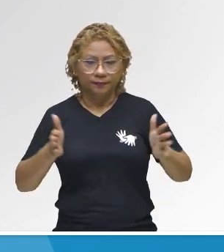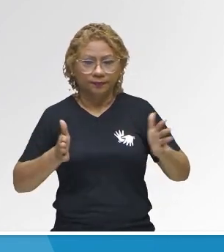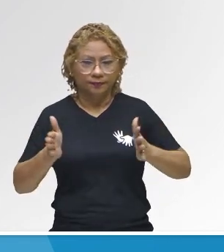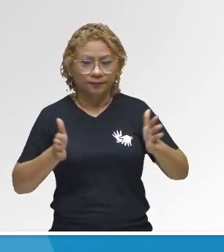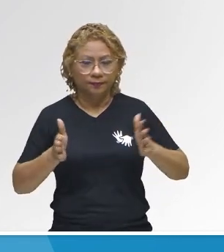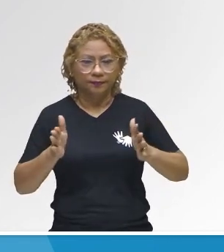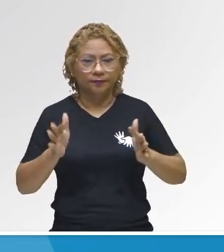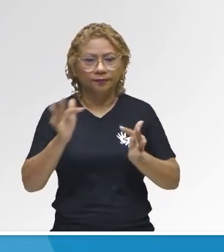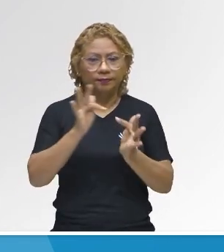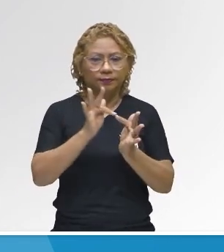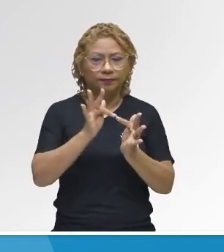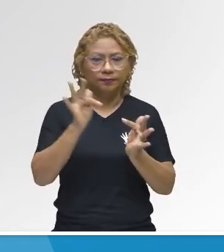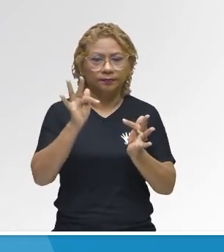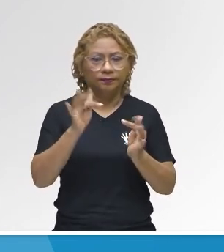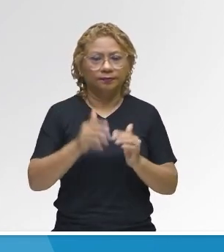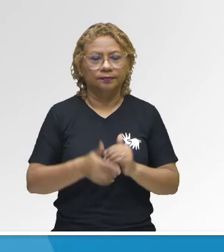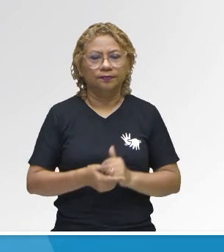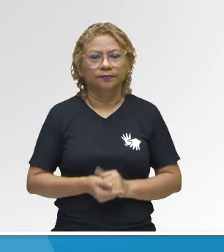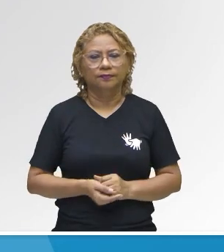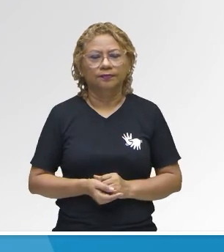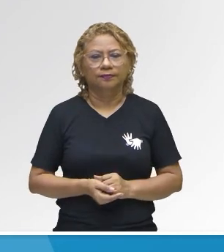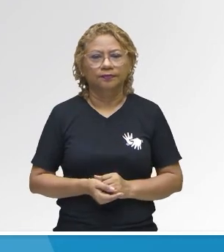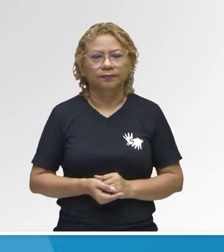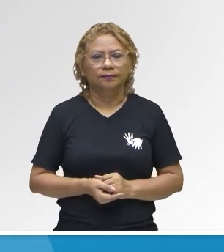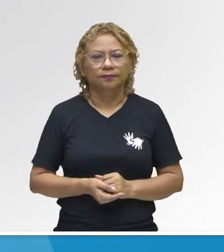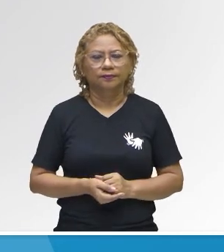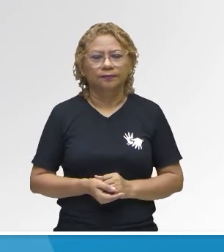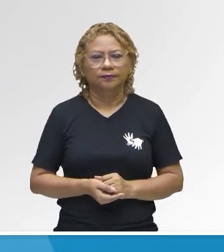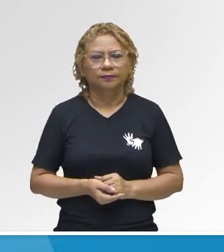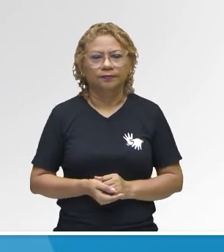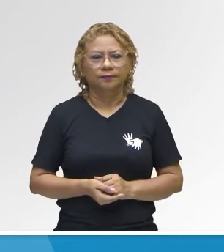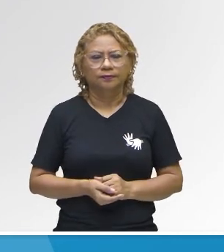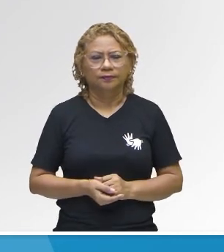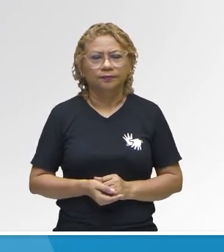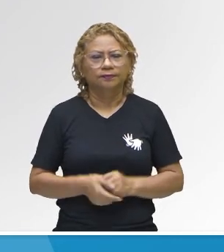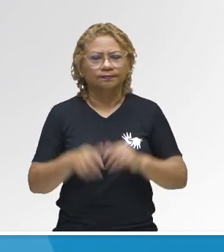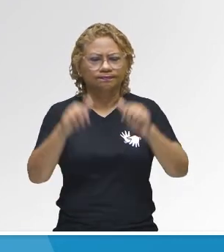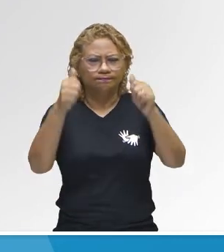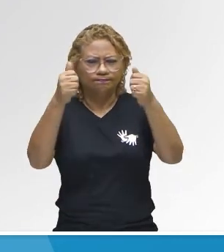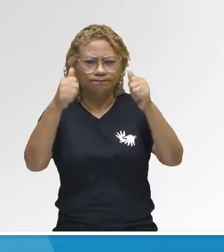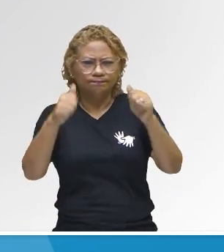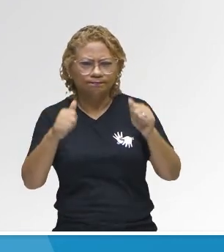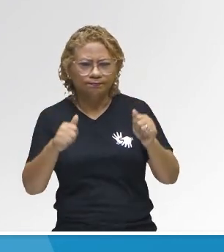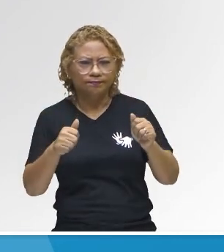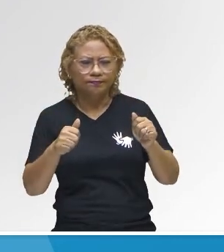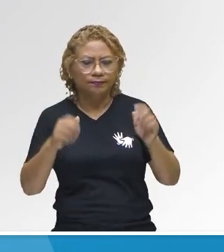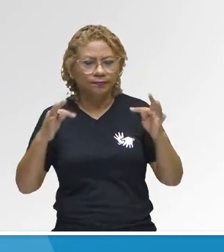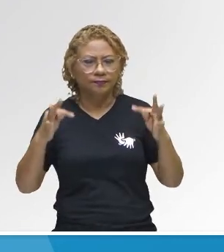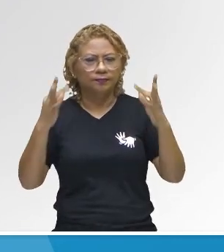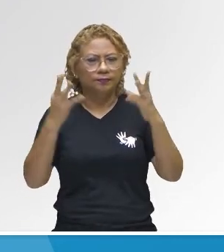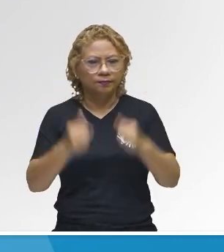função. Para a tangente de t descrever um período completo, devemos ter